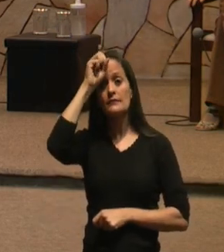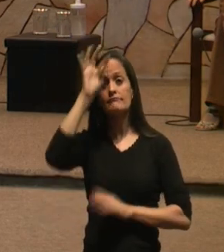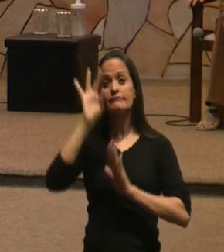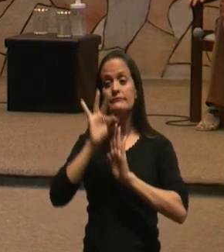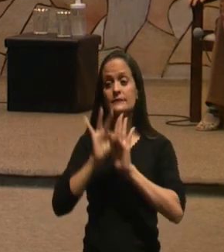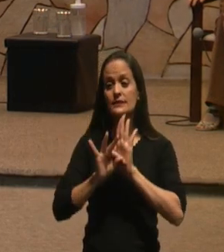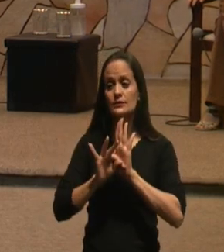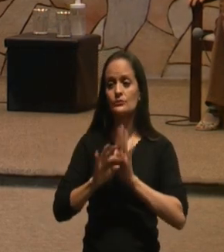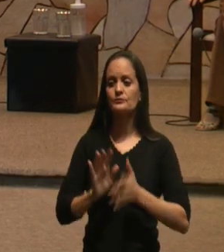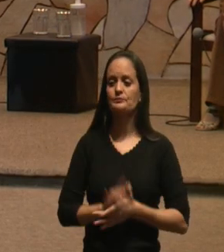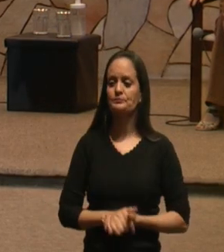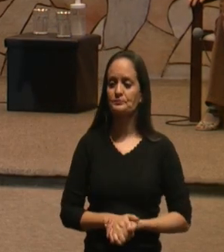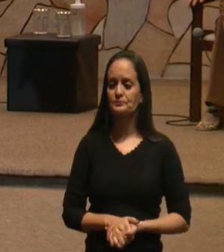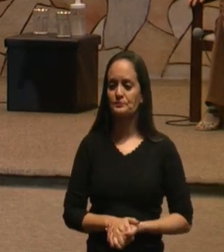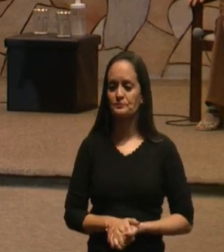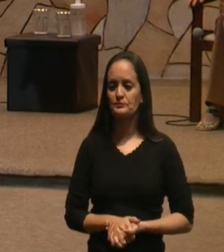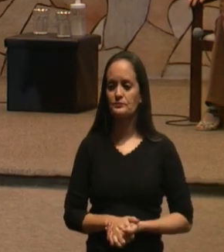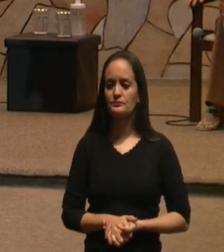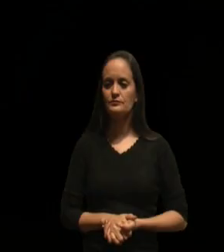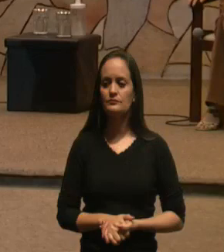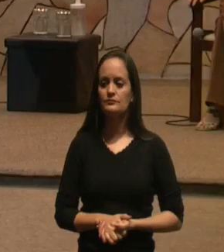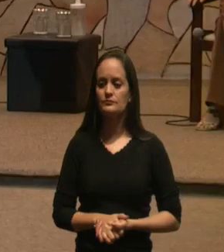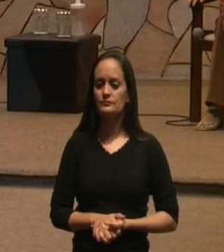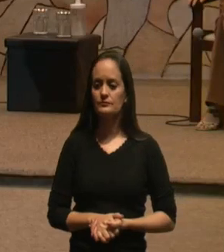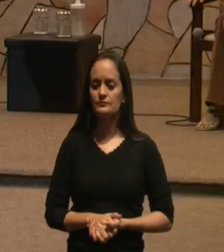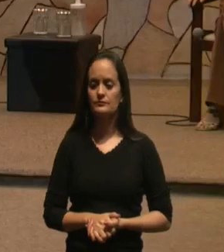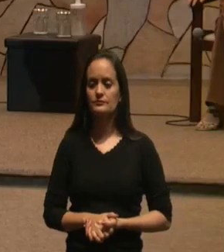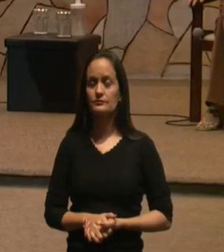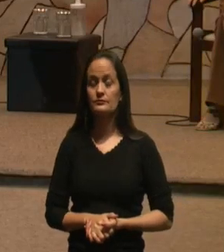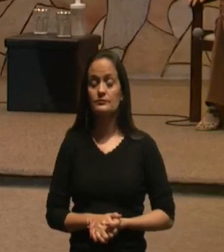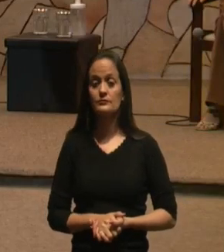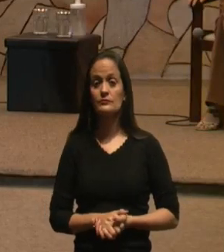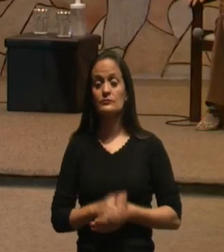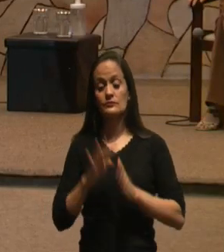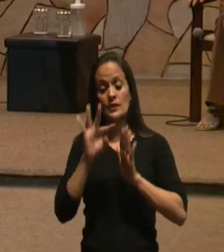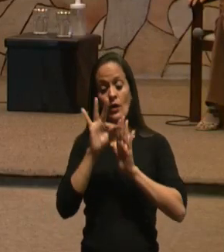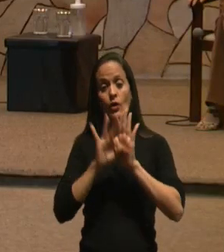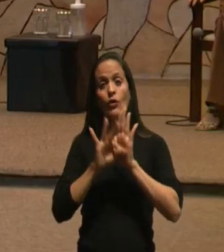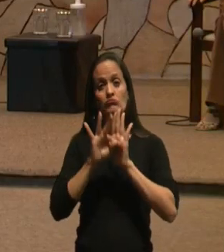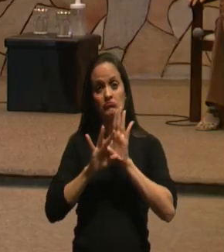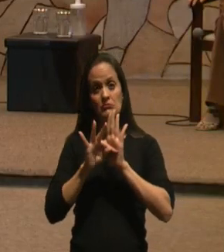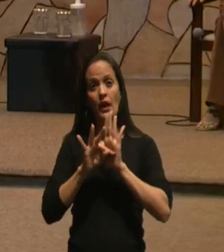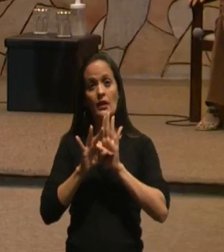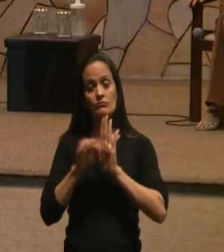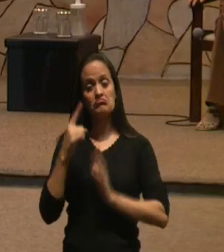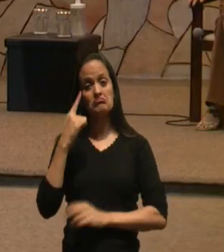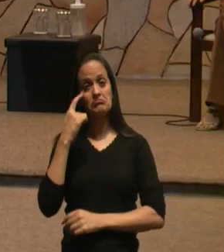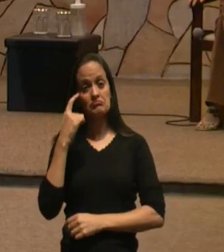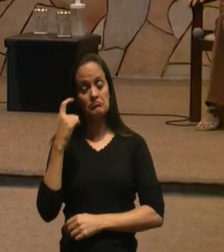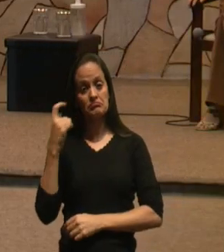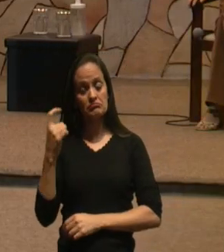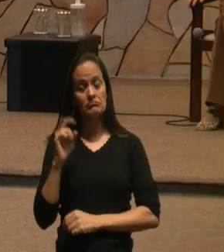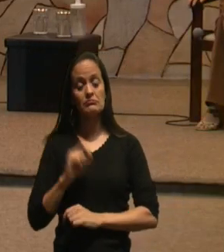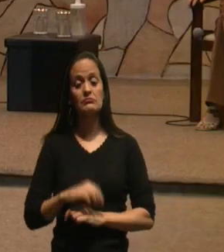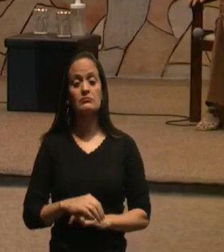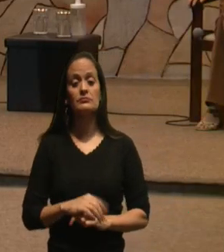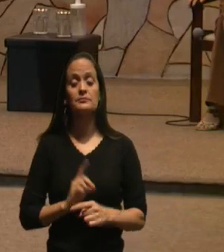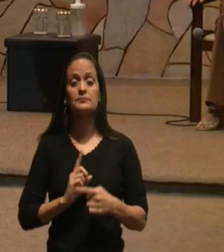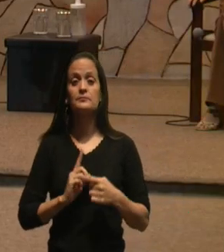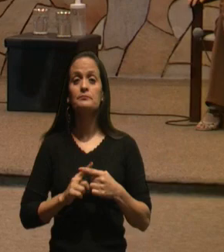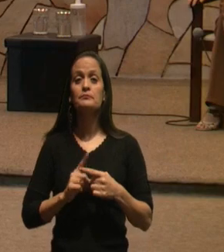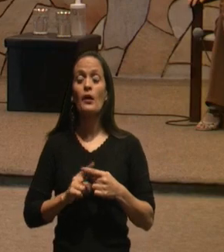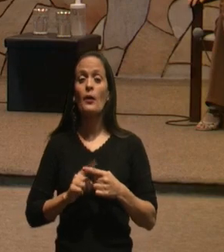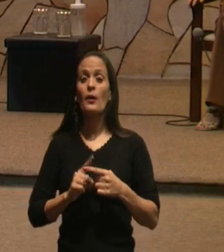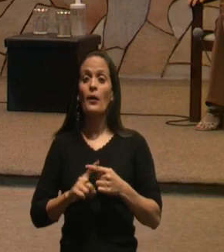irmã, é um texto muito interessante, porque diz-nos a palavra,